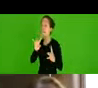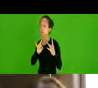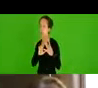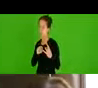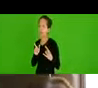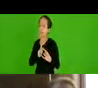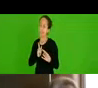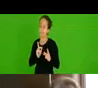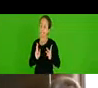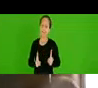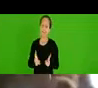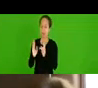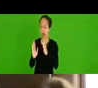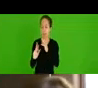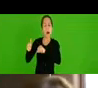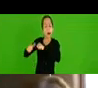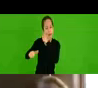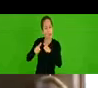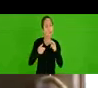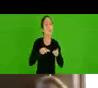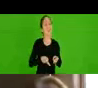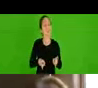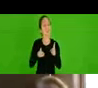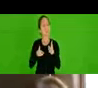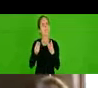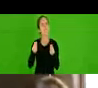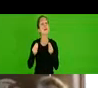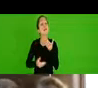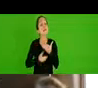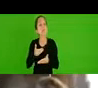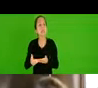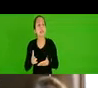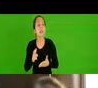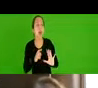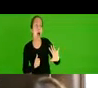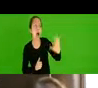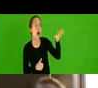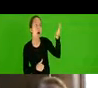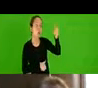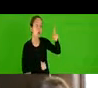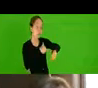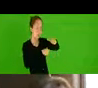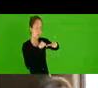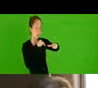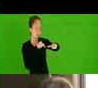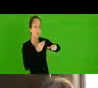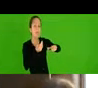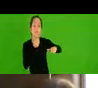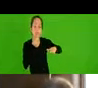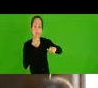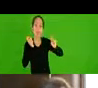etapas, para que aquele fenômeno ou aquela situação, aquele dado da realidade possa ser